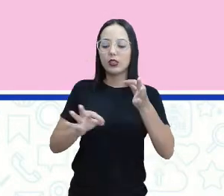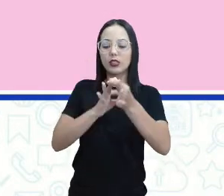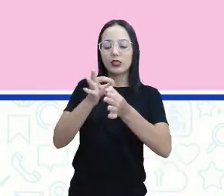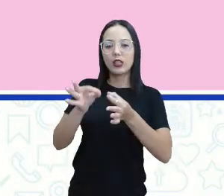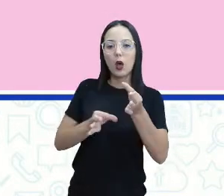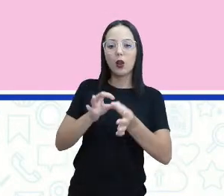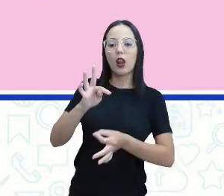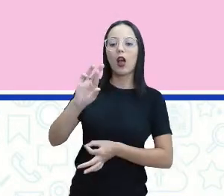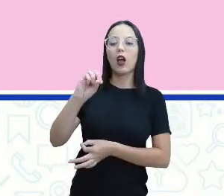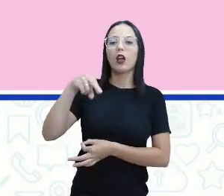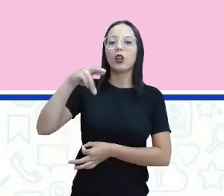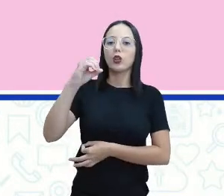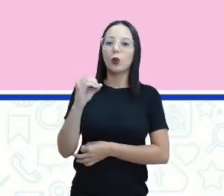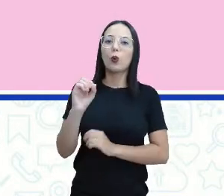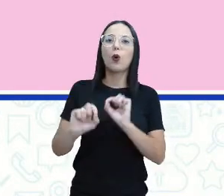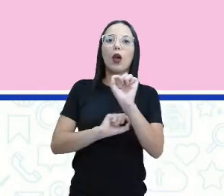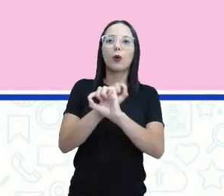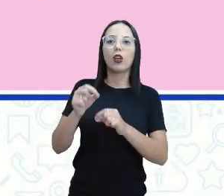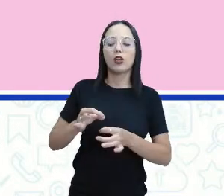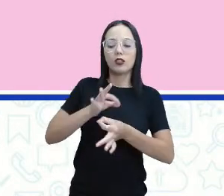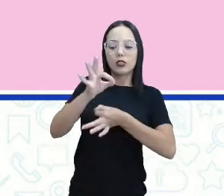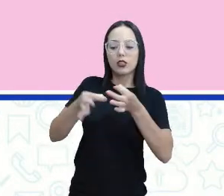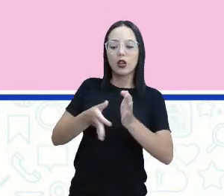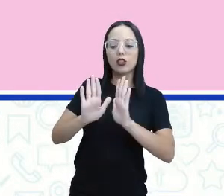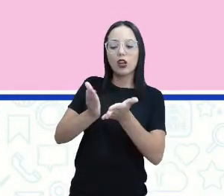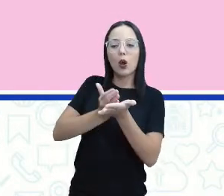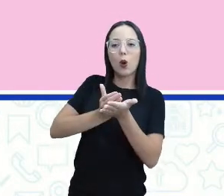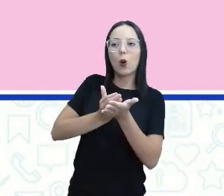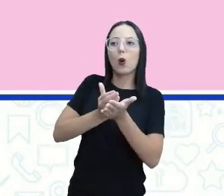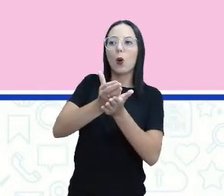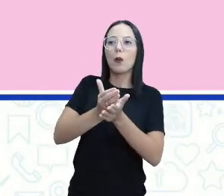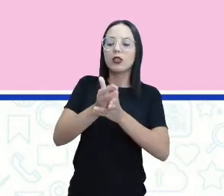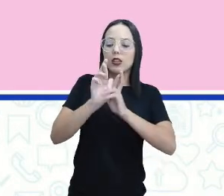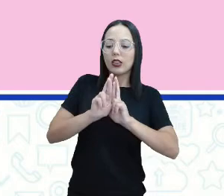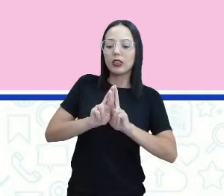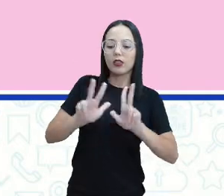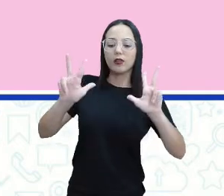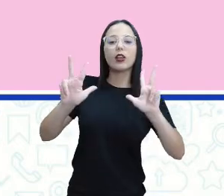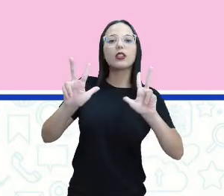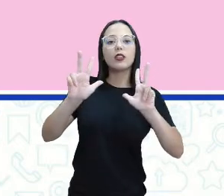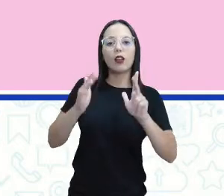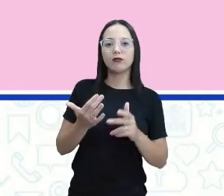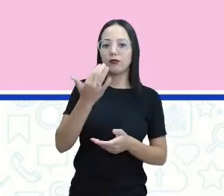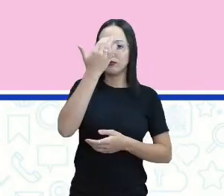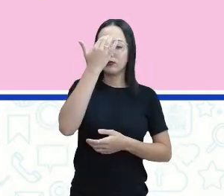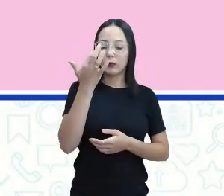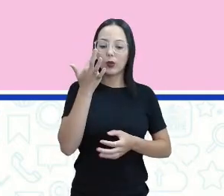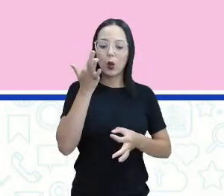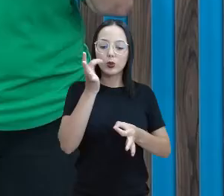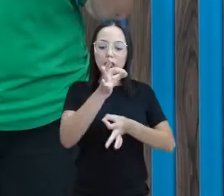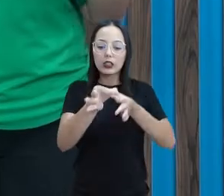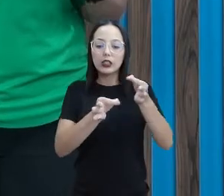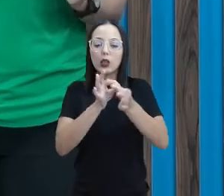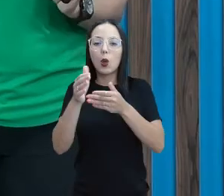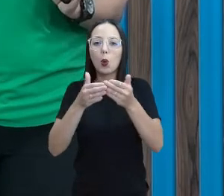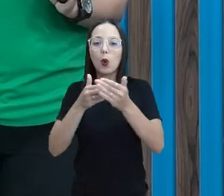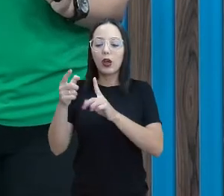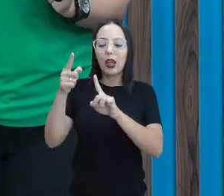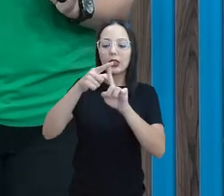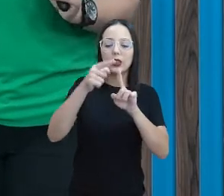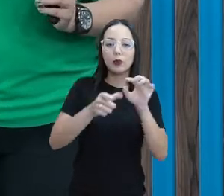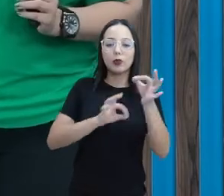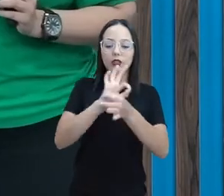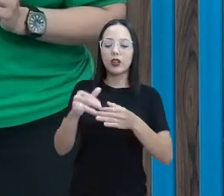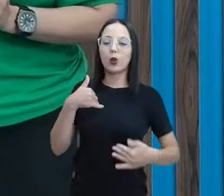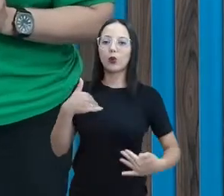células-tronco são essas células, pessoal, que elas já começam a se diferenciar em células, em qualquer tipo de célula do nosso